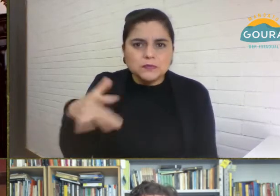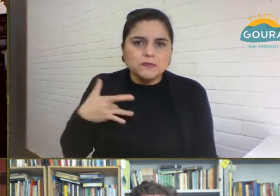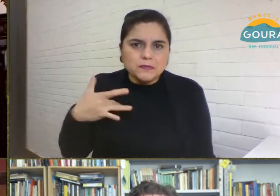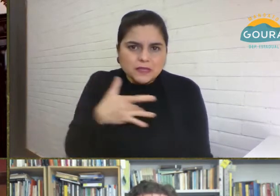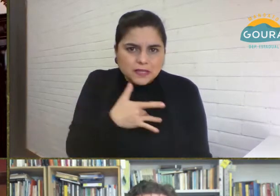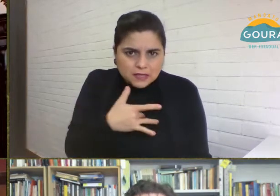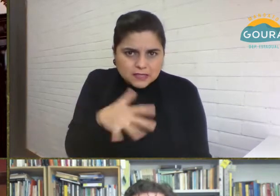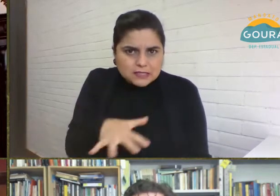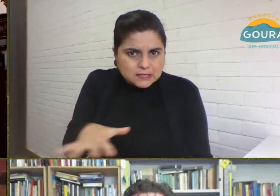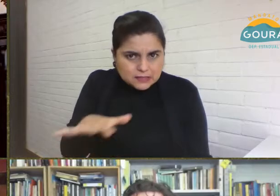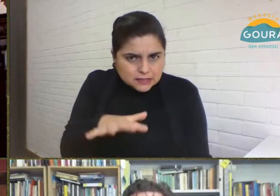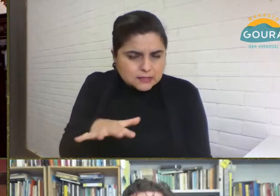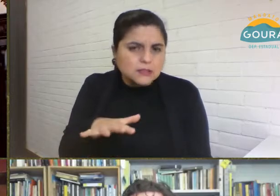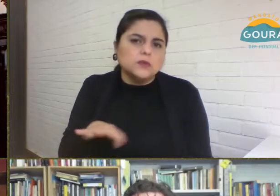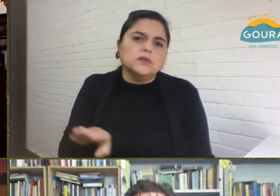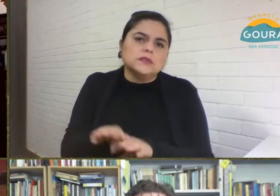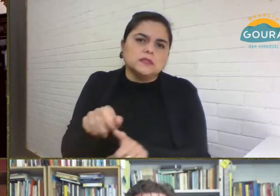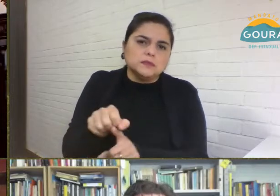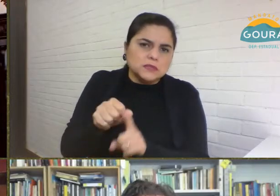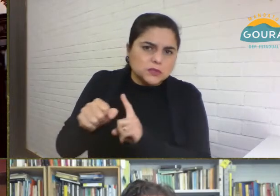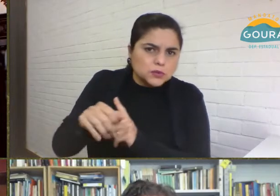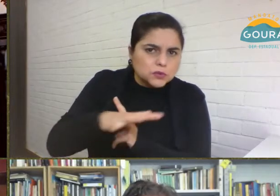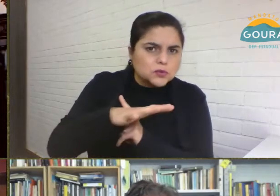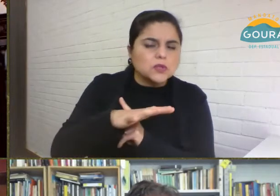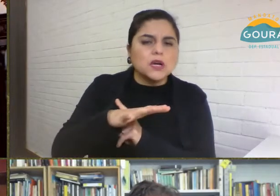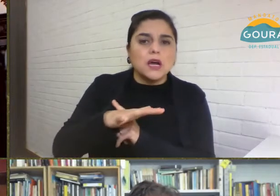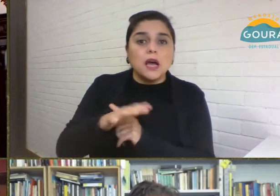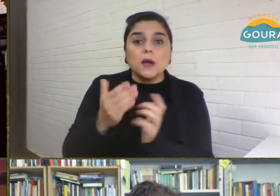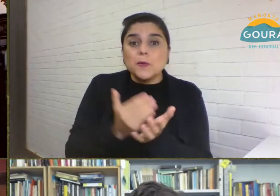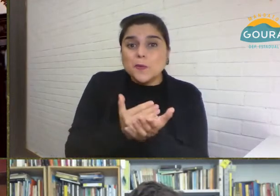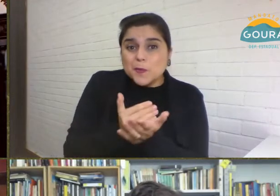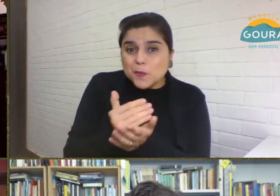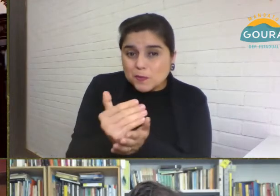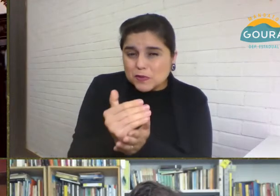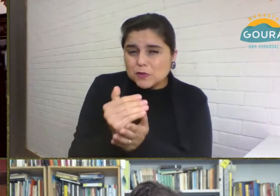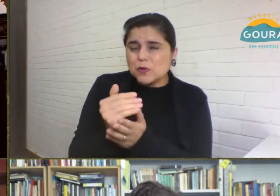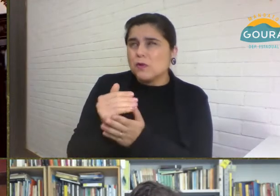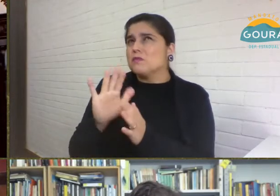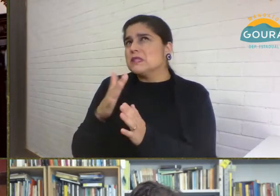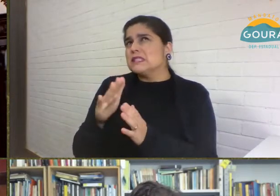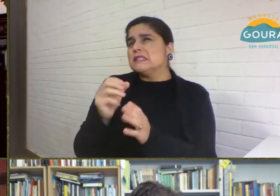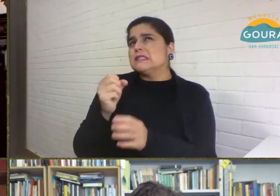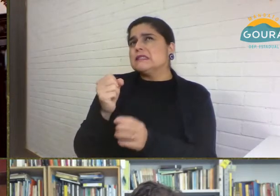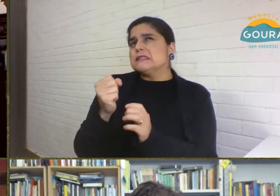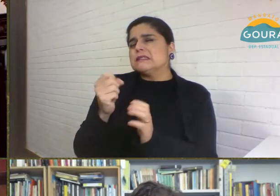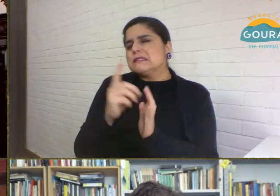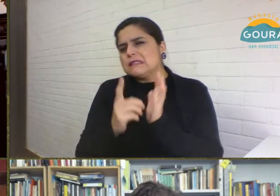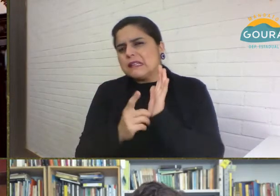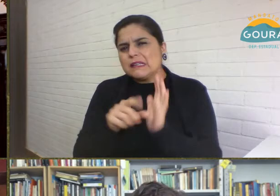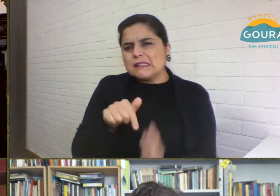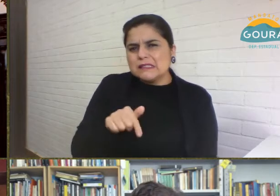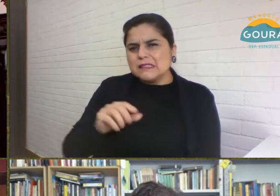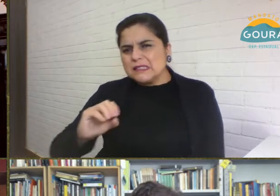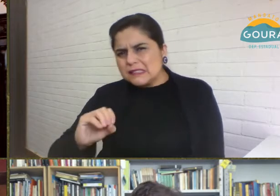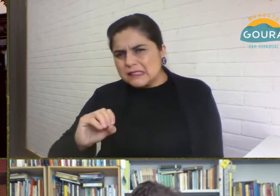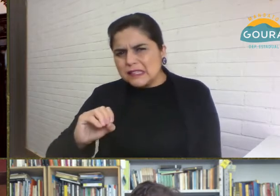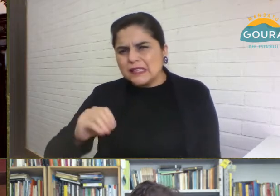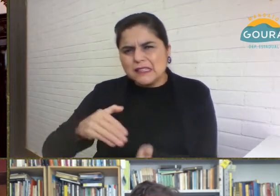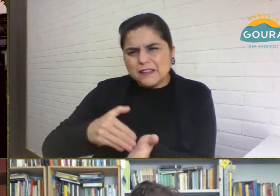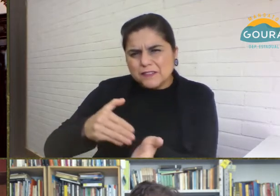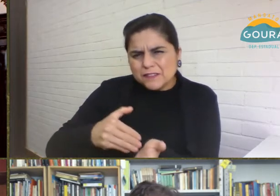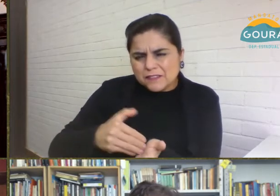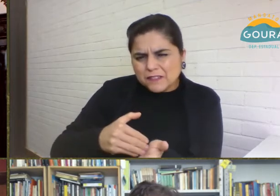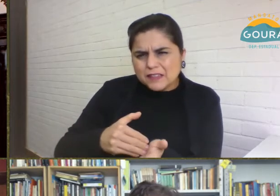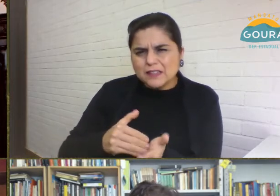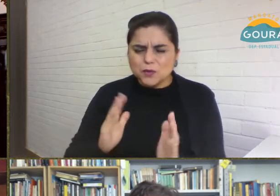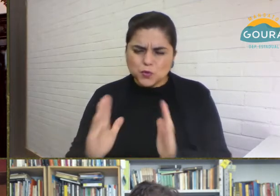do social foram desenvolvidas ainda nos anos 70, no final dos anos 70, no âmbito